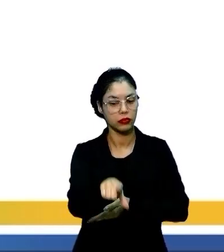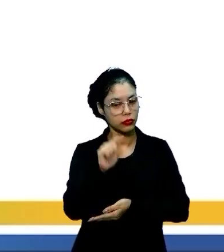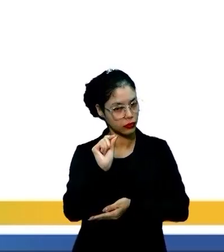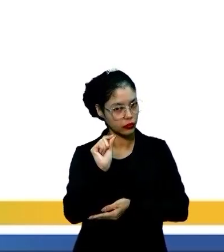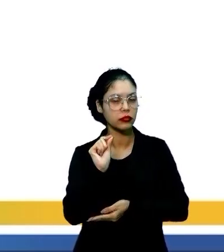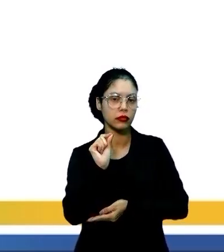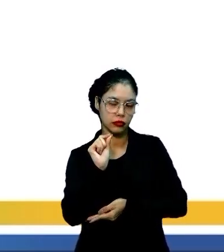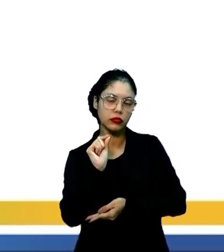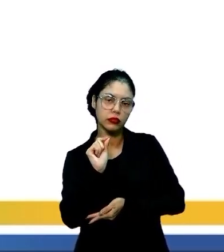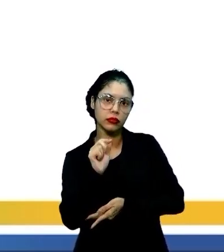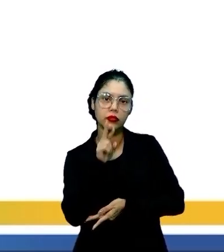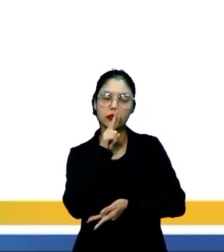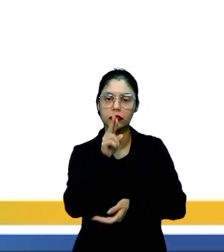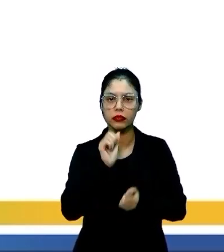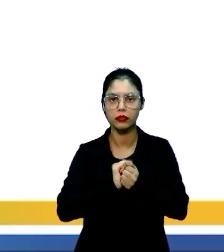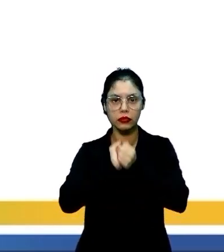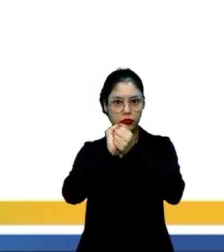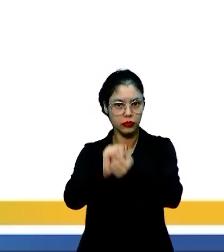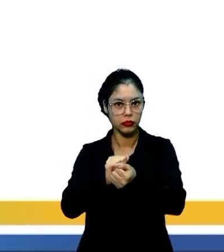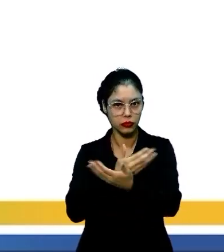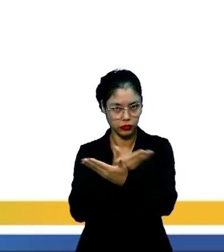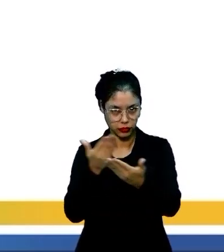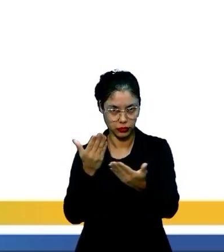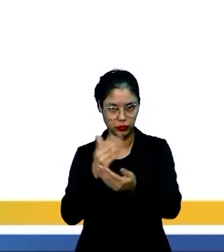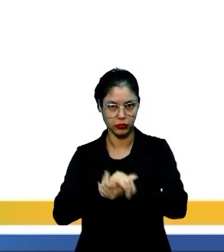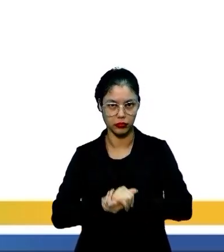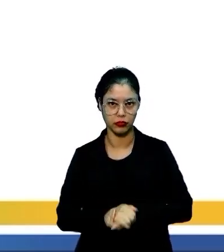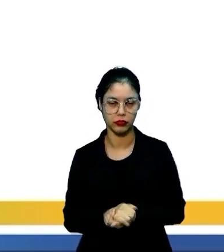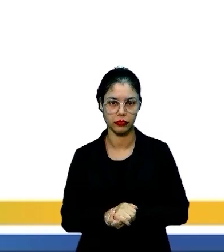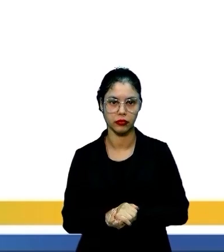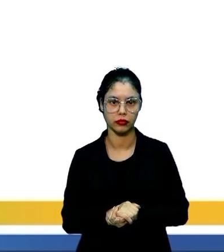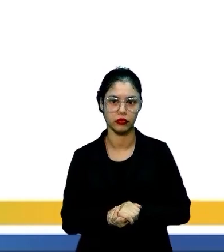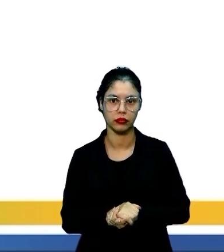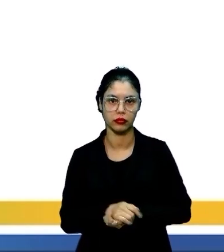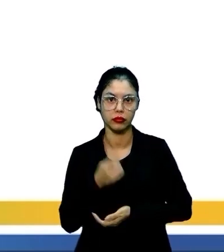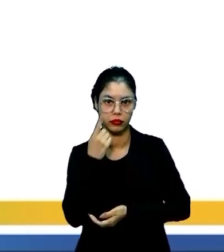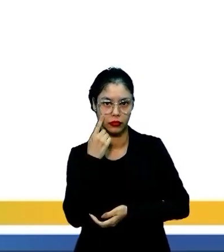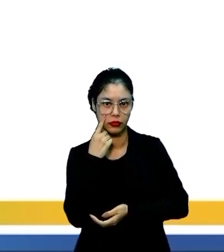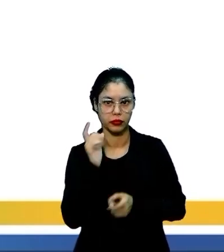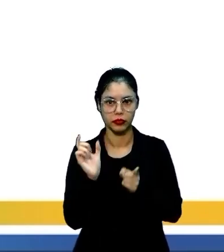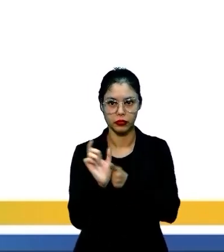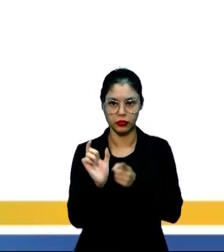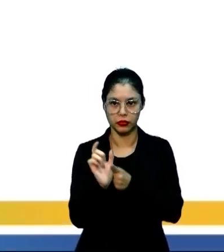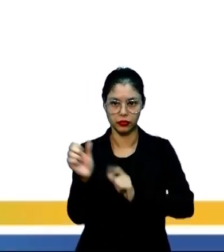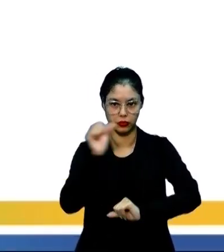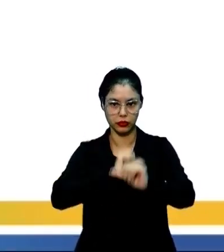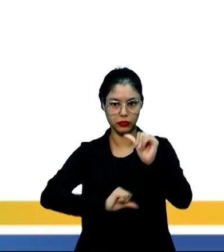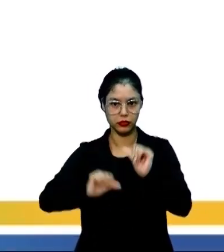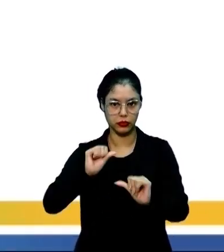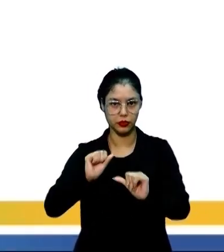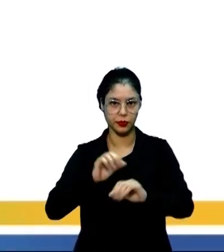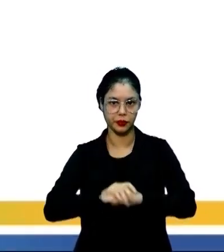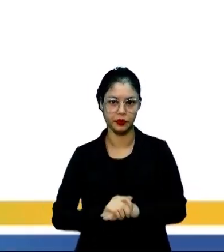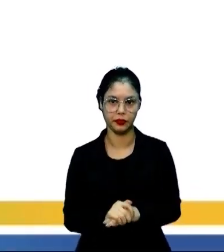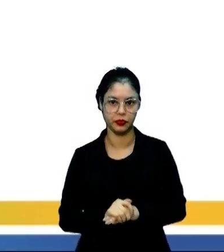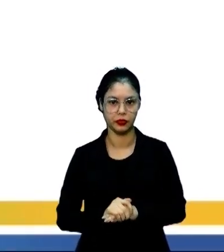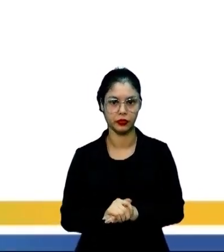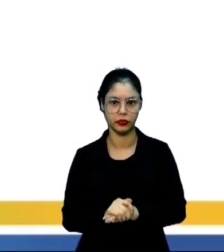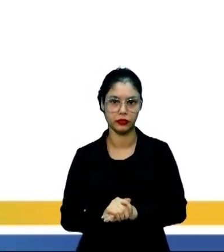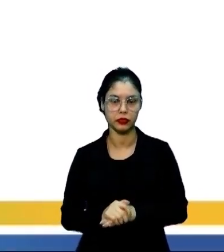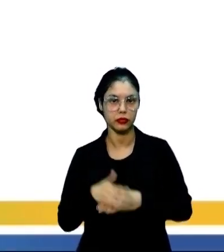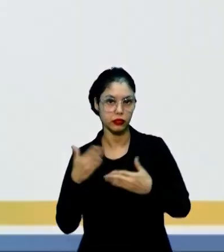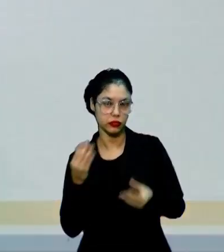selecionei para gabaritar junto com vocês. Então, nós temos aí a palavra mudanças, conforme